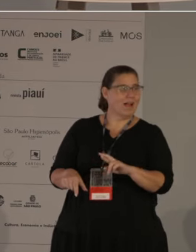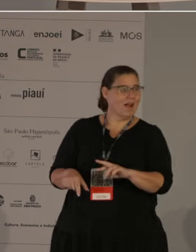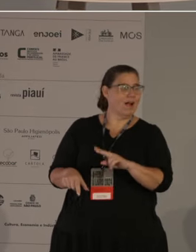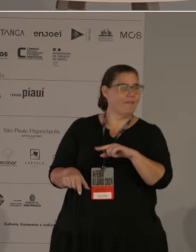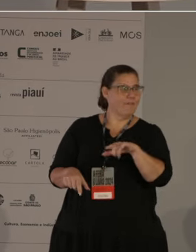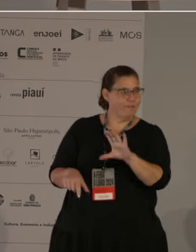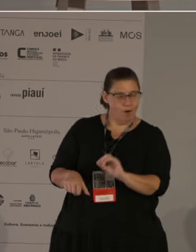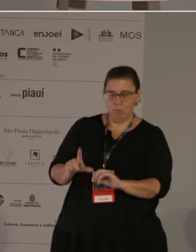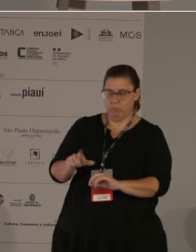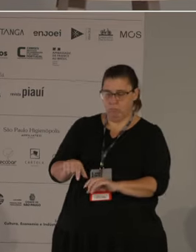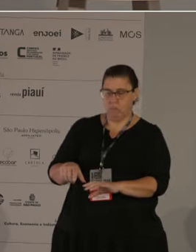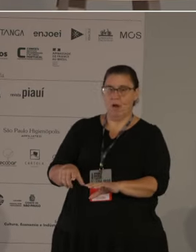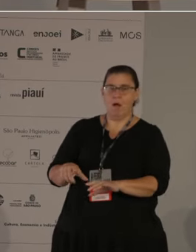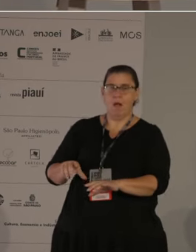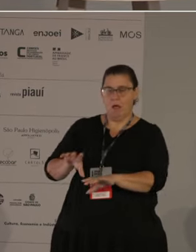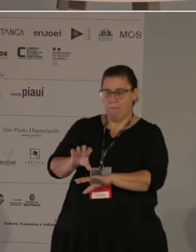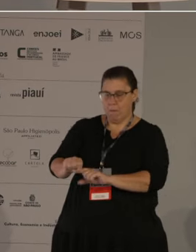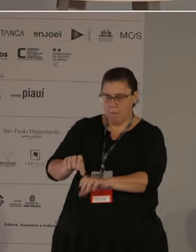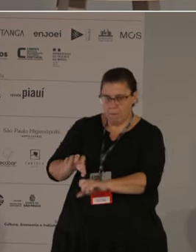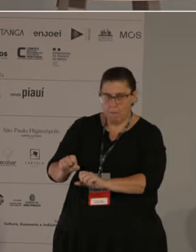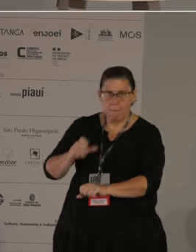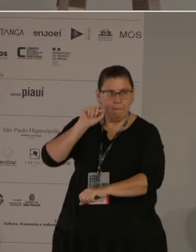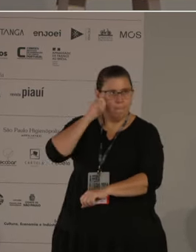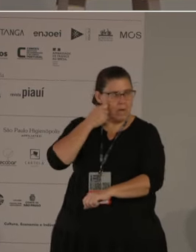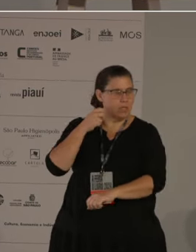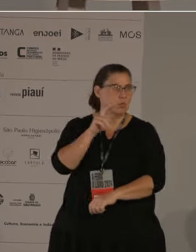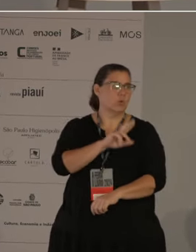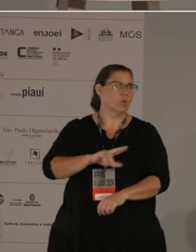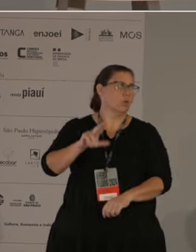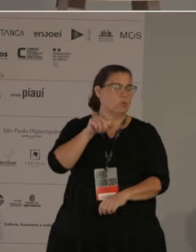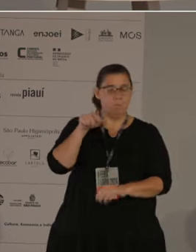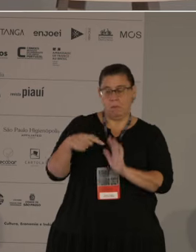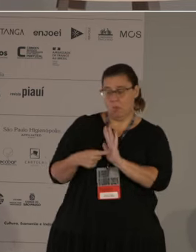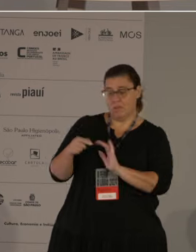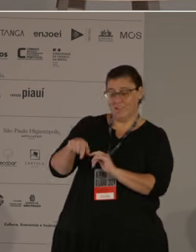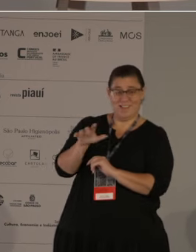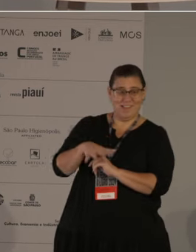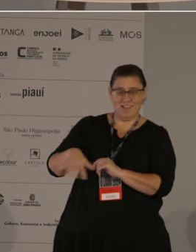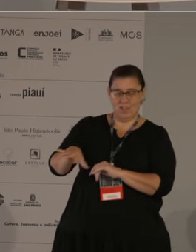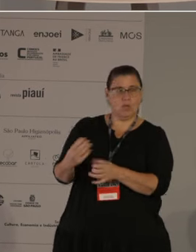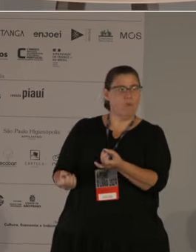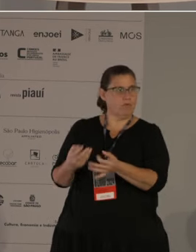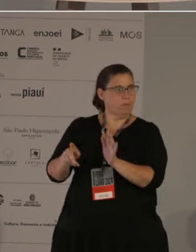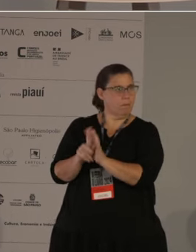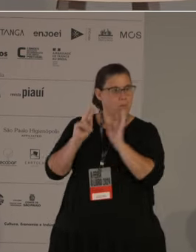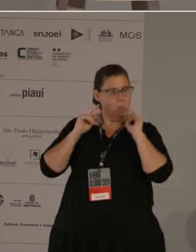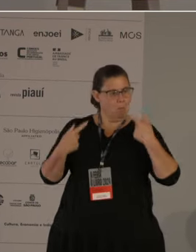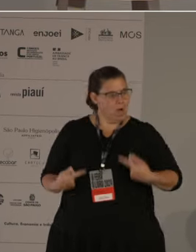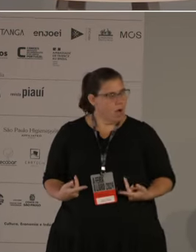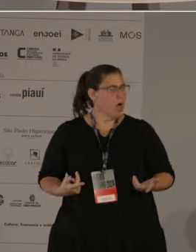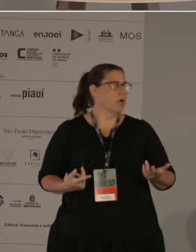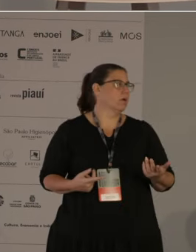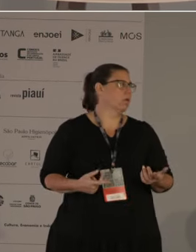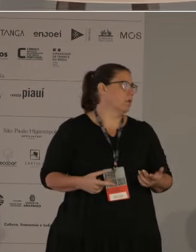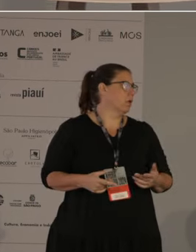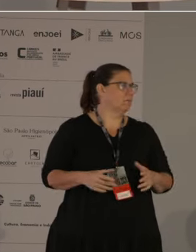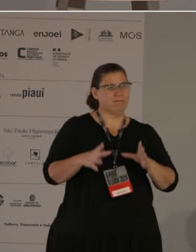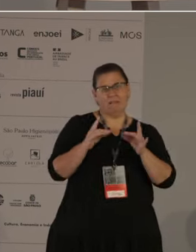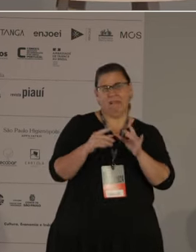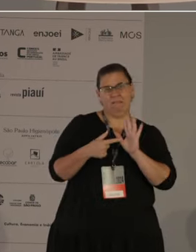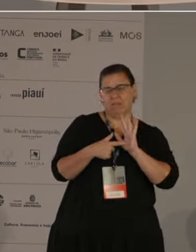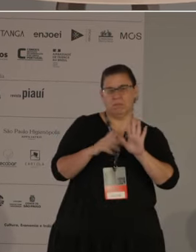e que aí tem uma série de critérios técnicos que os arqueólogos usam para tentar dizer se isso é um fogo de origem humana, isso não é, não vou entrar aqui nesses